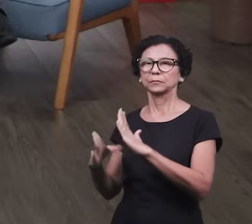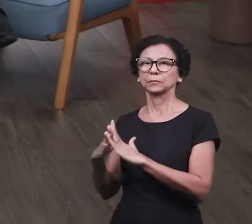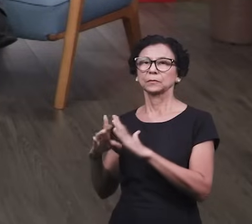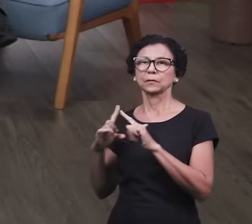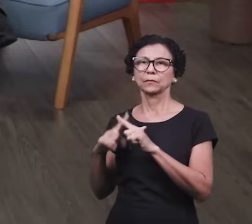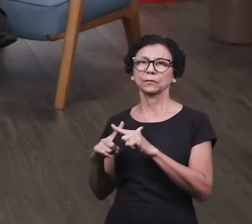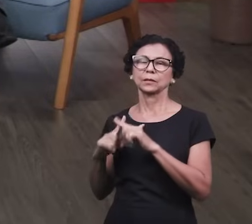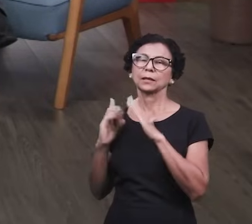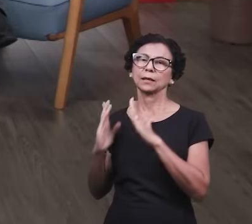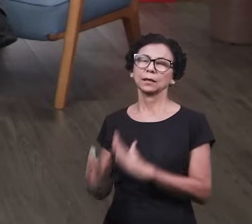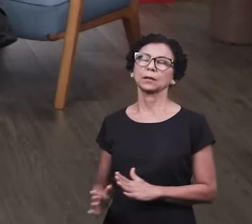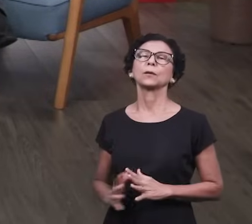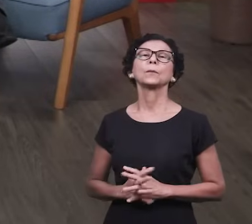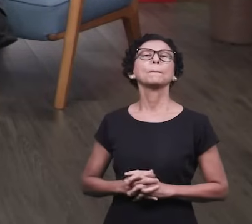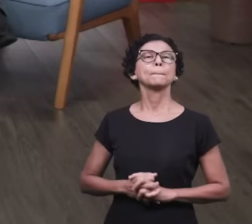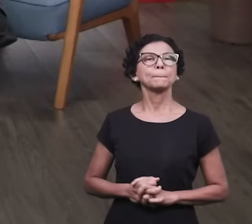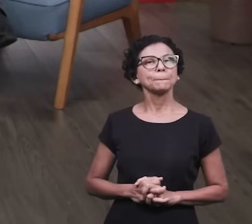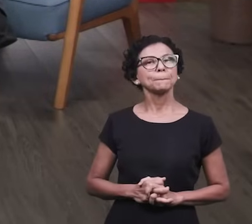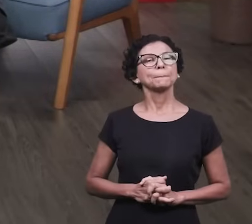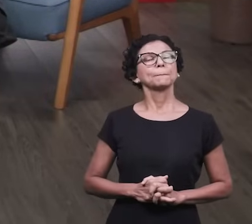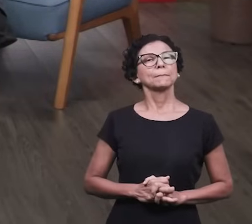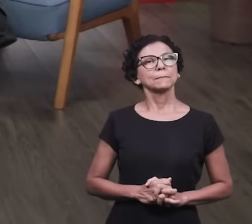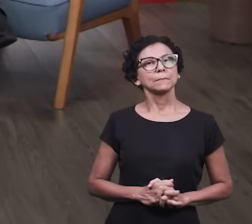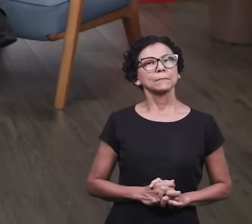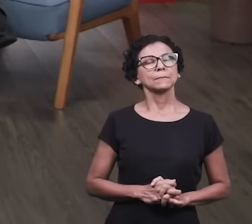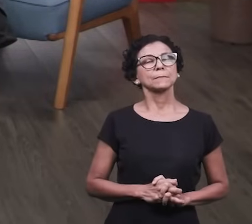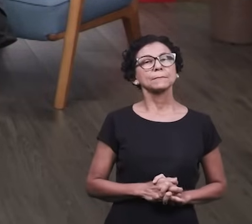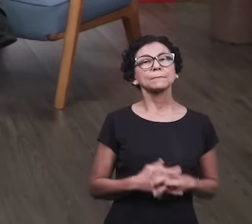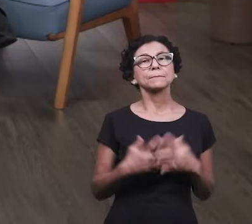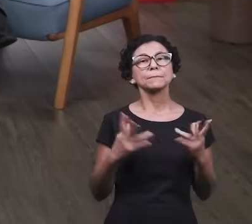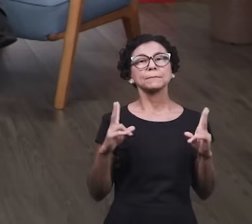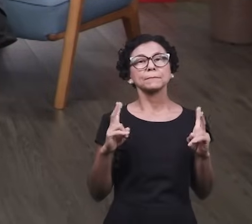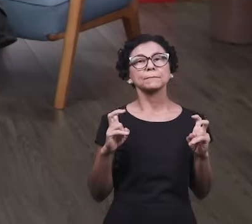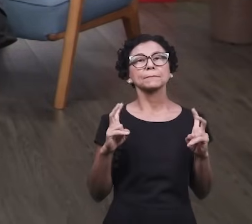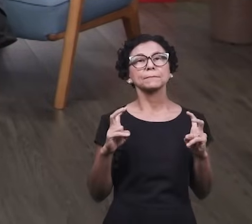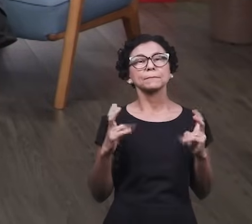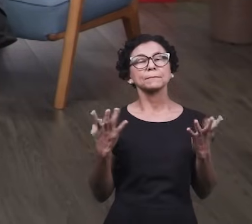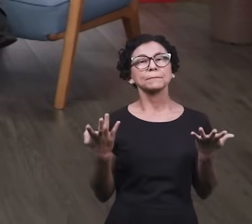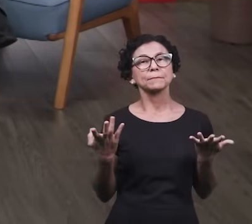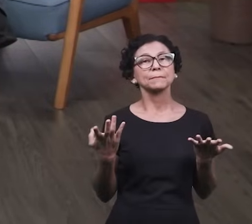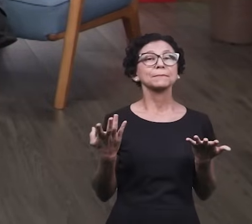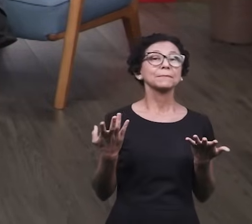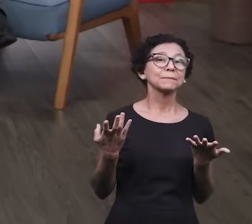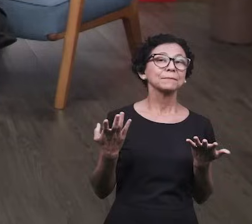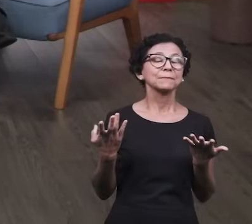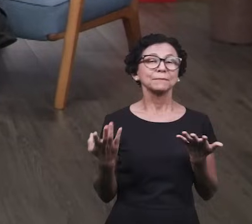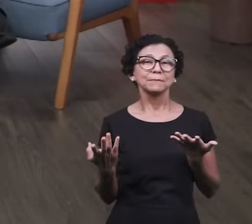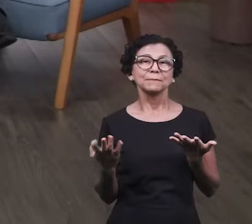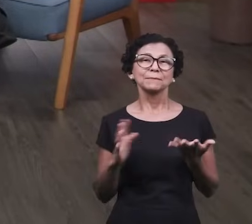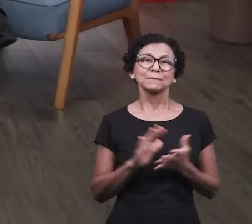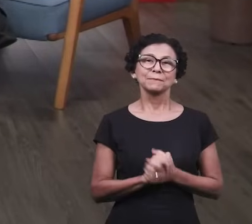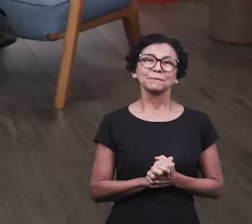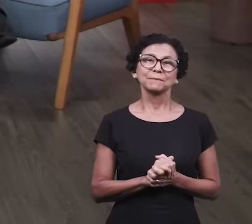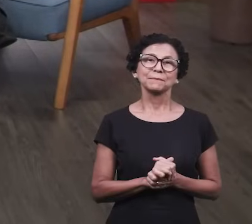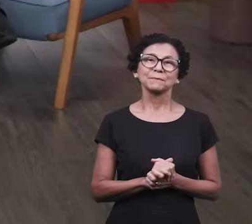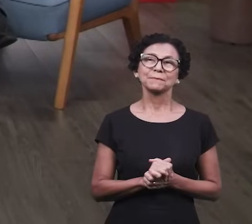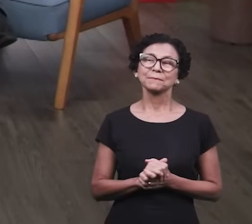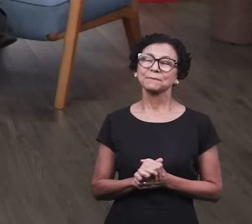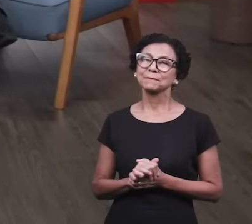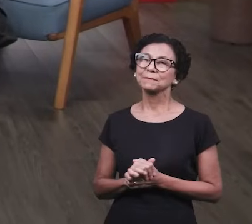Igreja Fiel. É esse o tema que nós vamos abordar como resultado, como dissemos, da Escola Bíblica